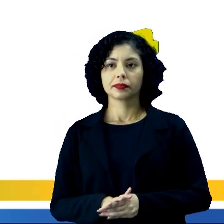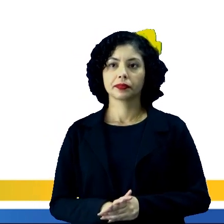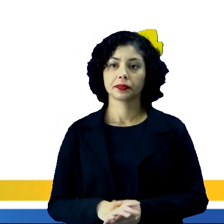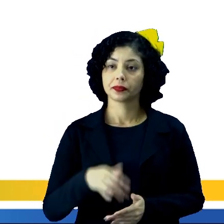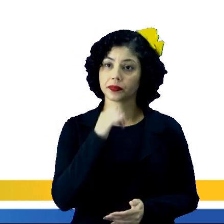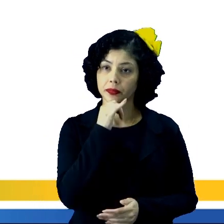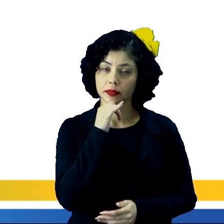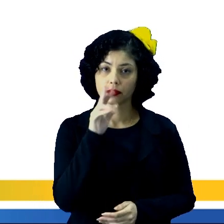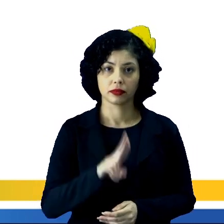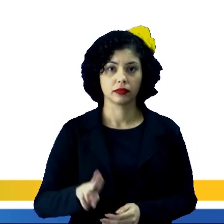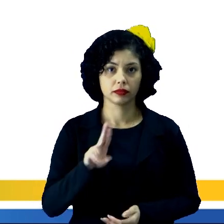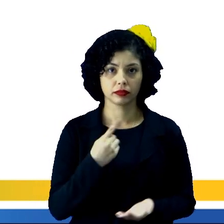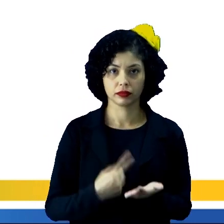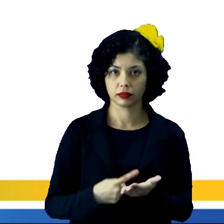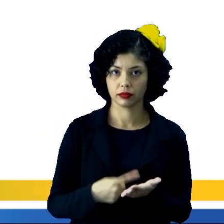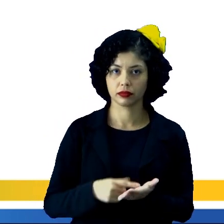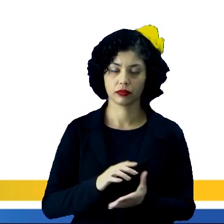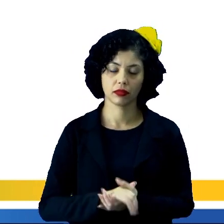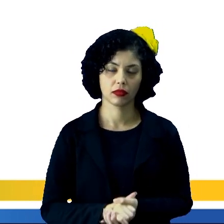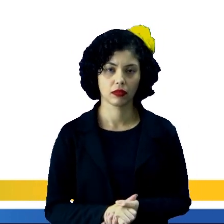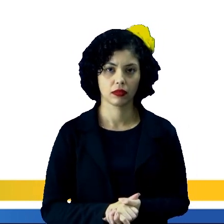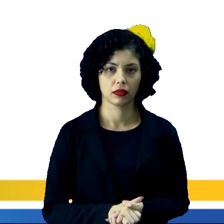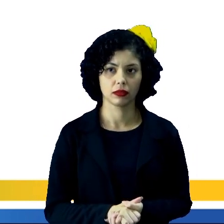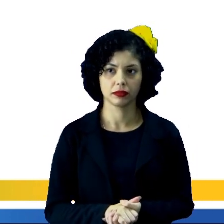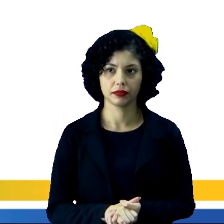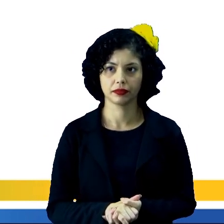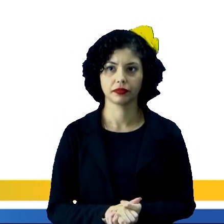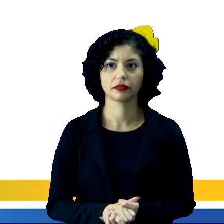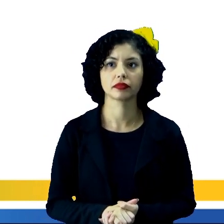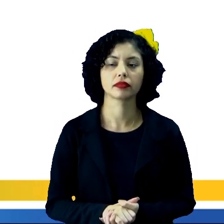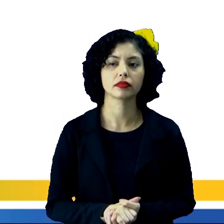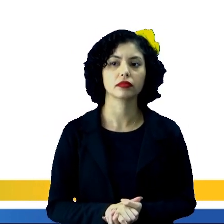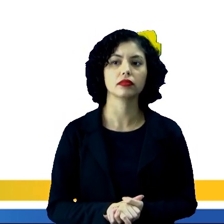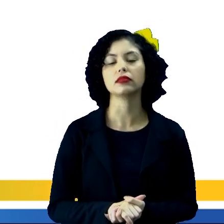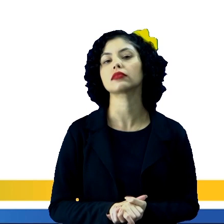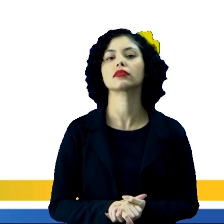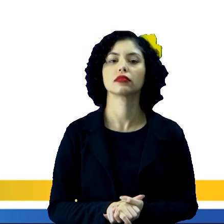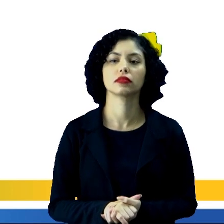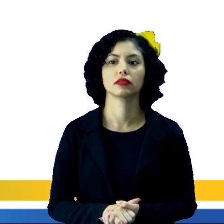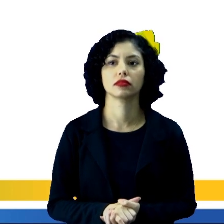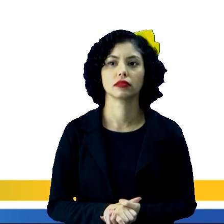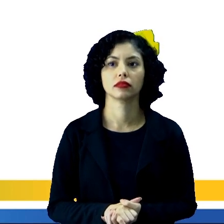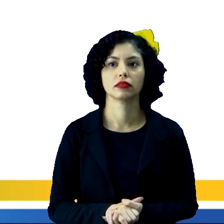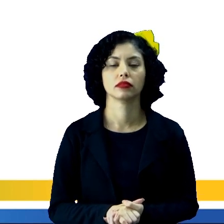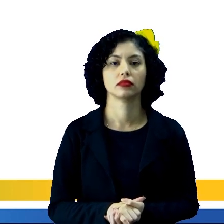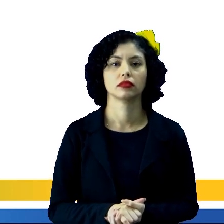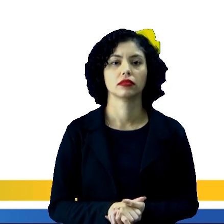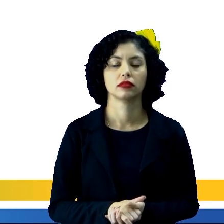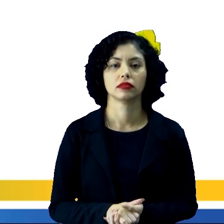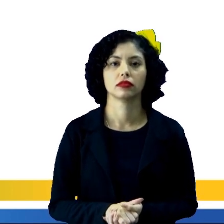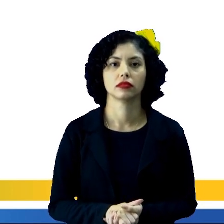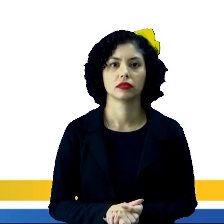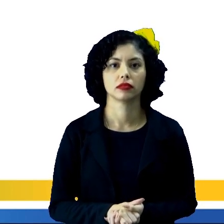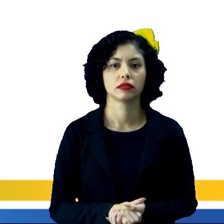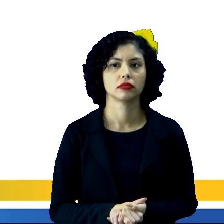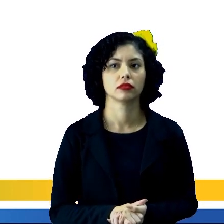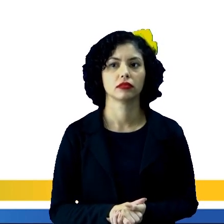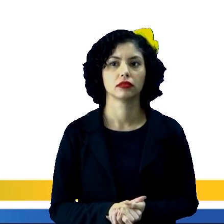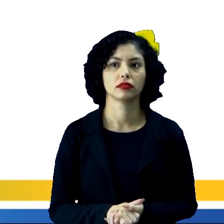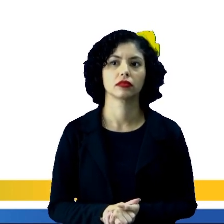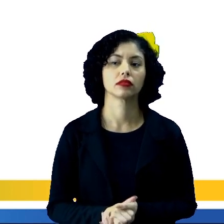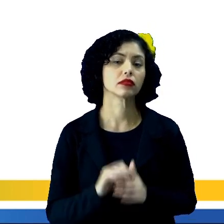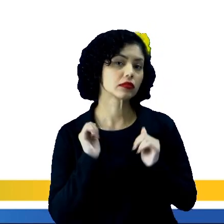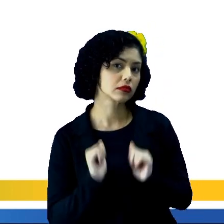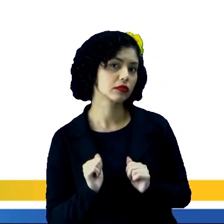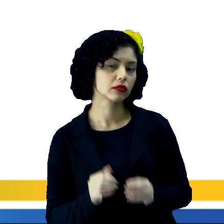Alguns exemplos de frases usando a condição. I can lend you some money provided that you pay it back.